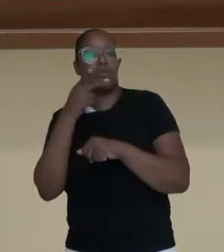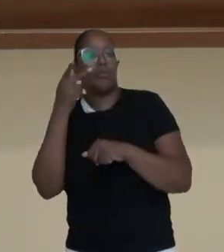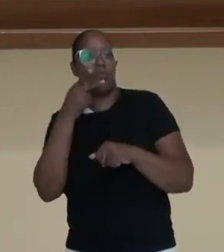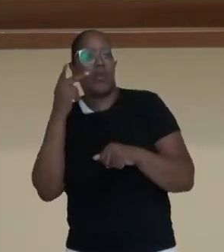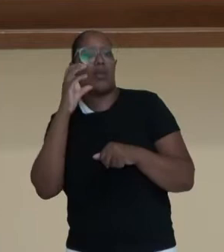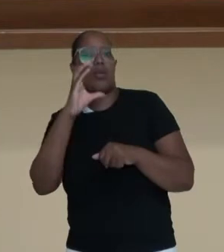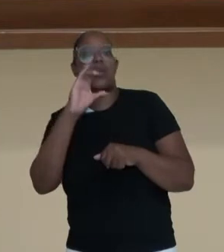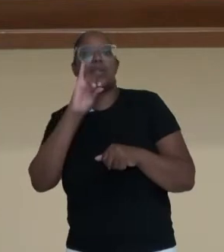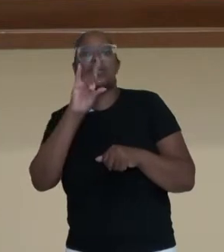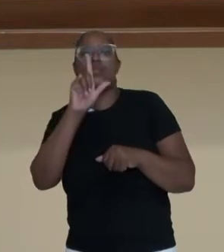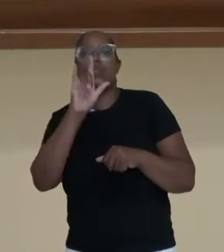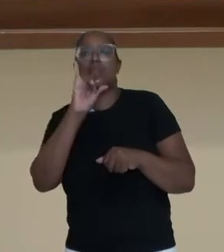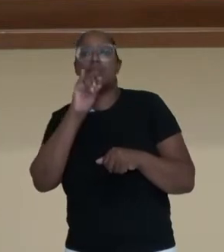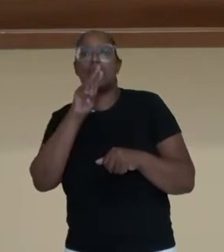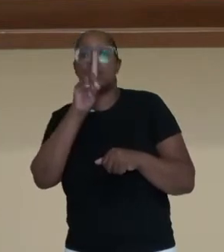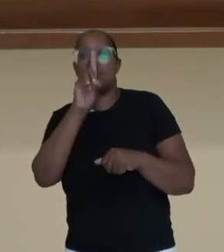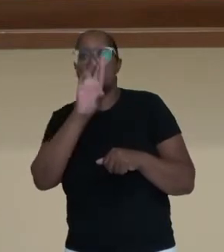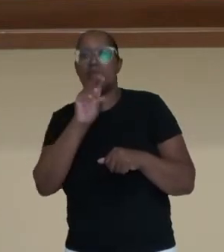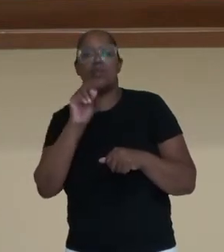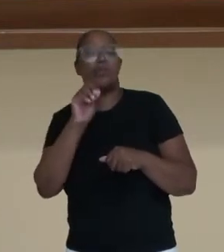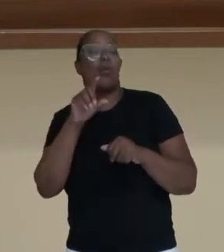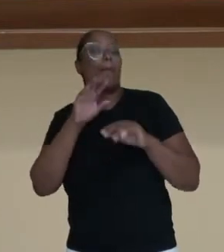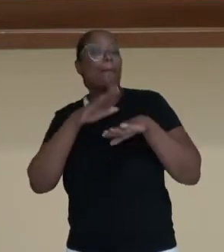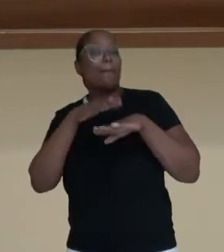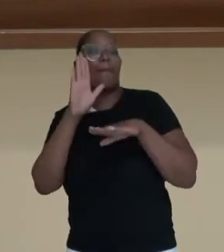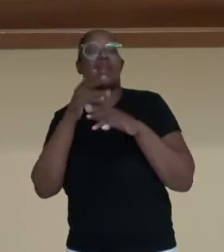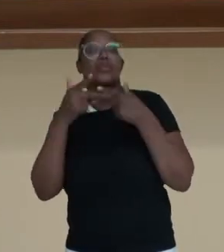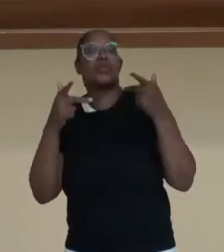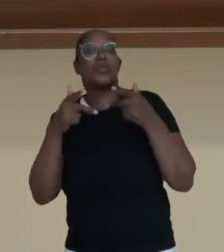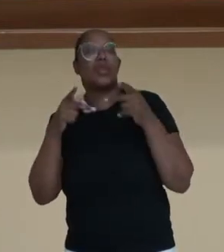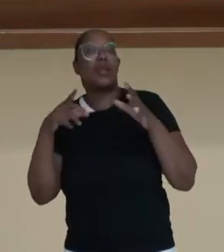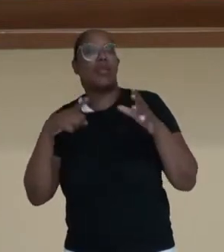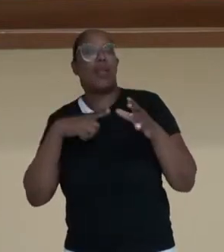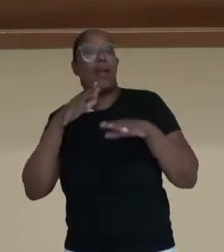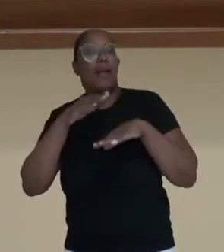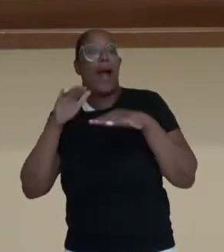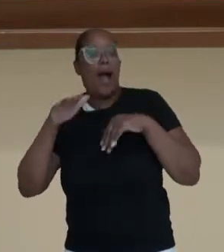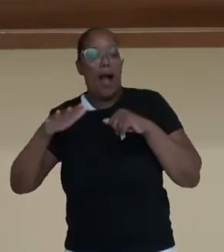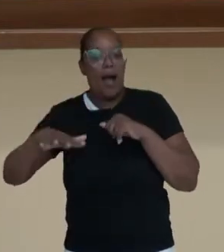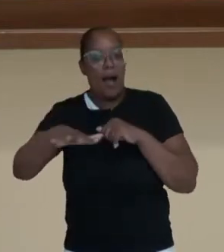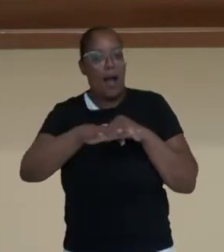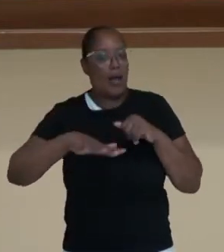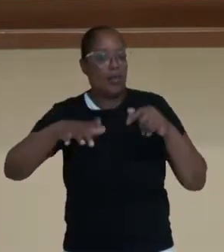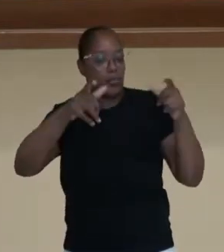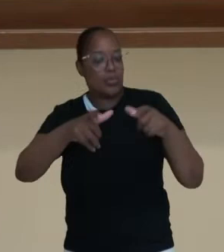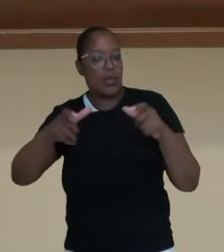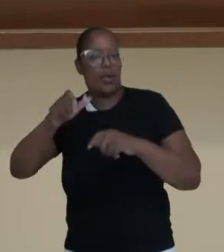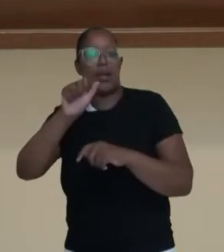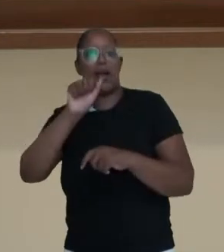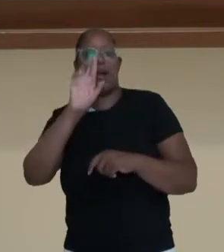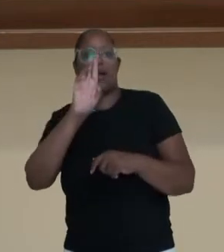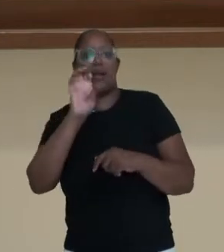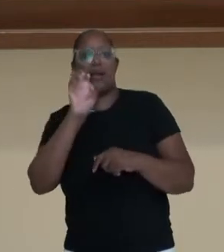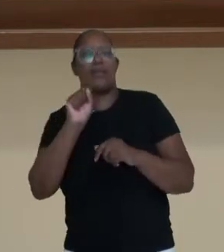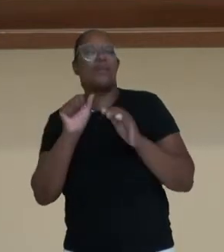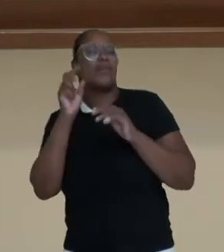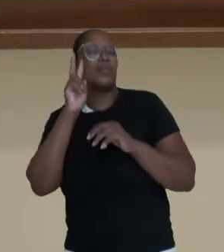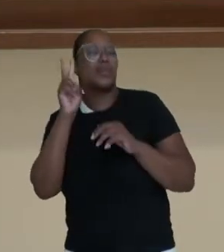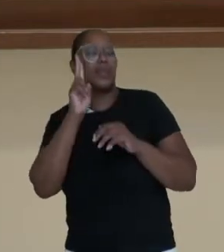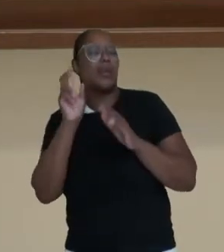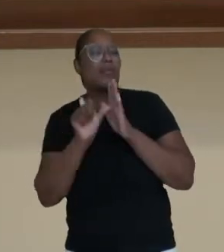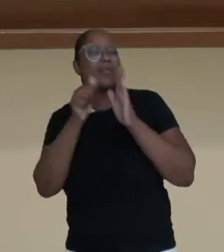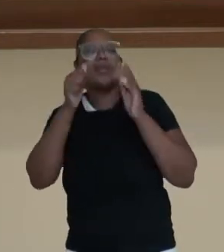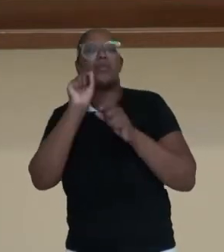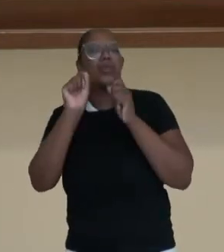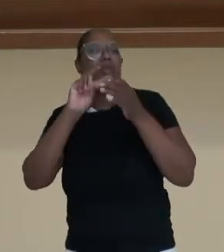cilindro, mais especificamente o que tem relação com a área do cilindro. Vamos relembrar primeiro o que é um cilindro e